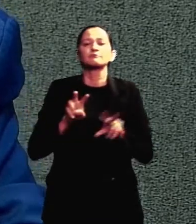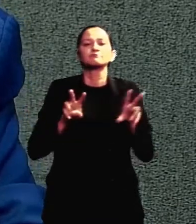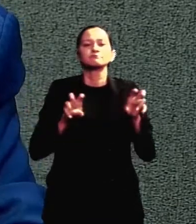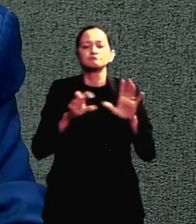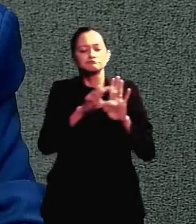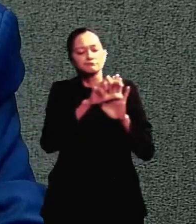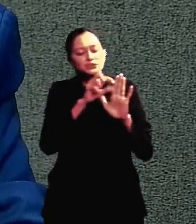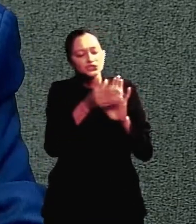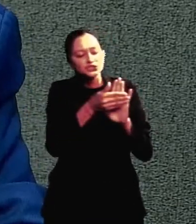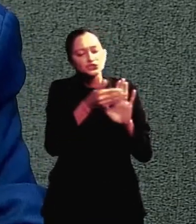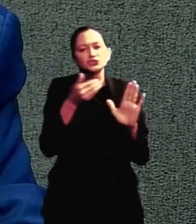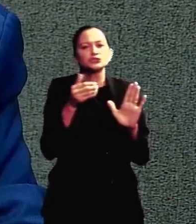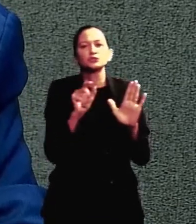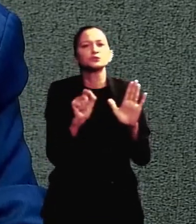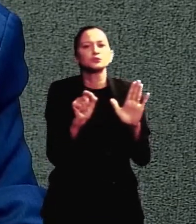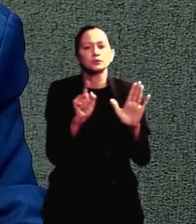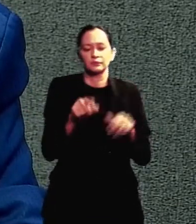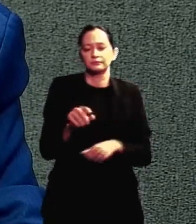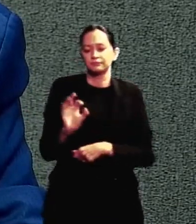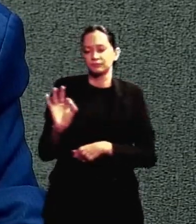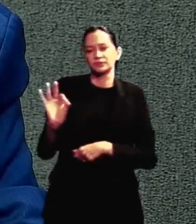porcentagem